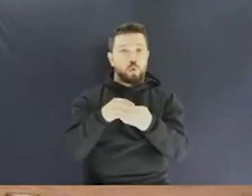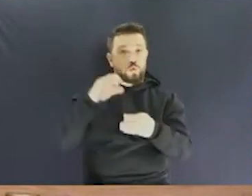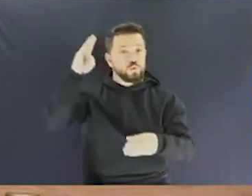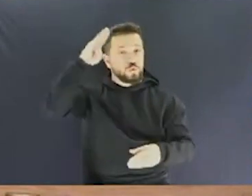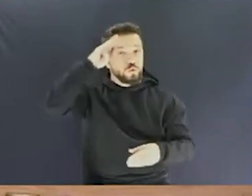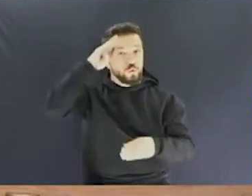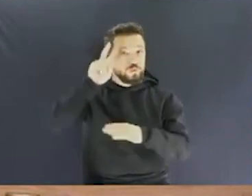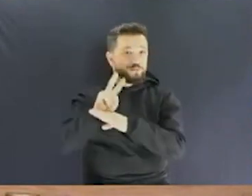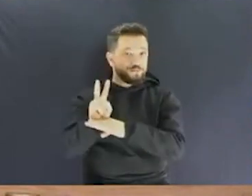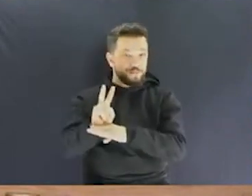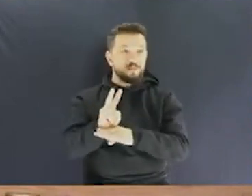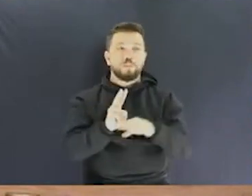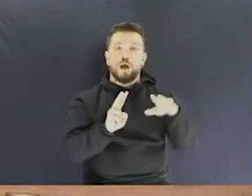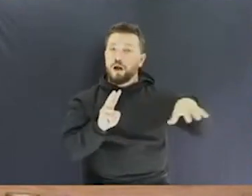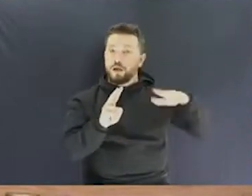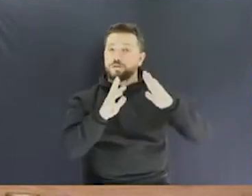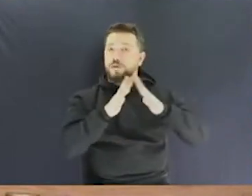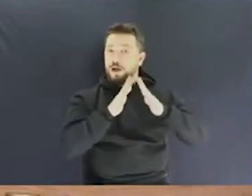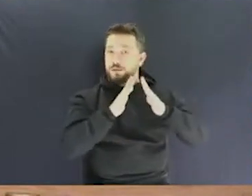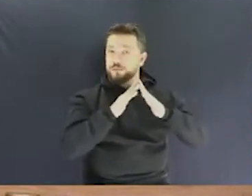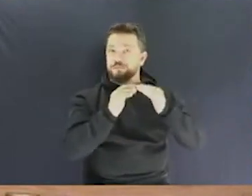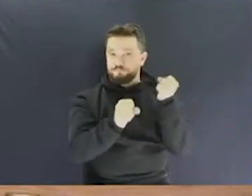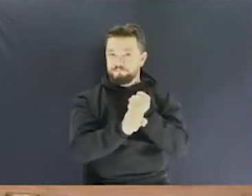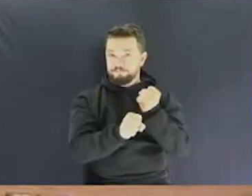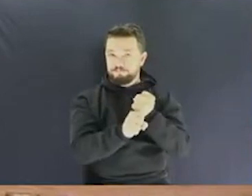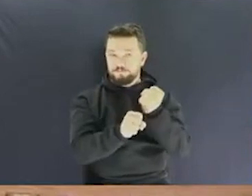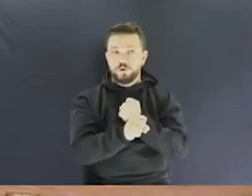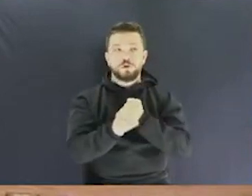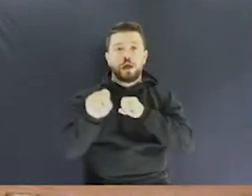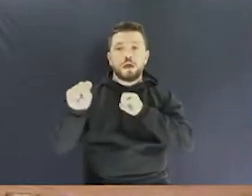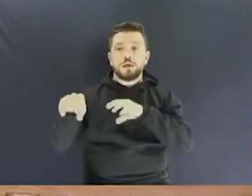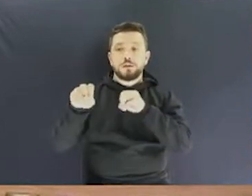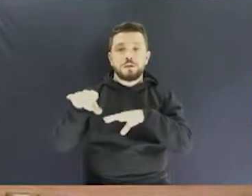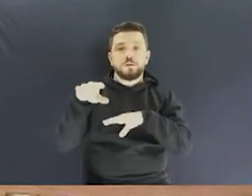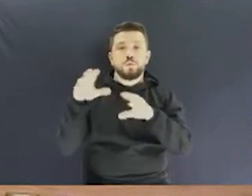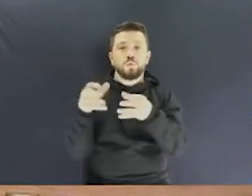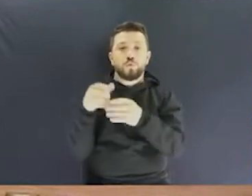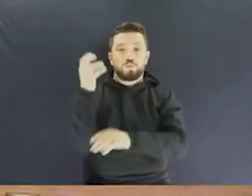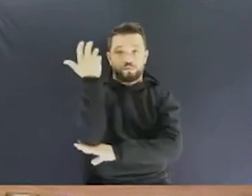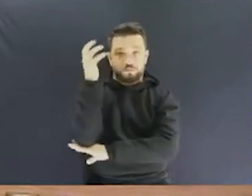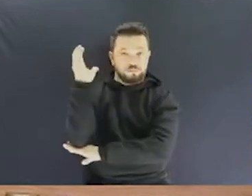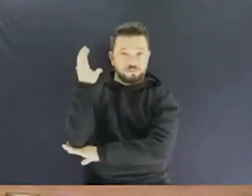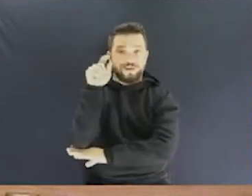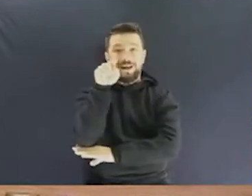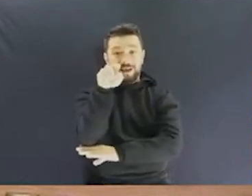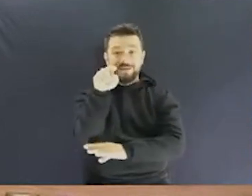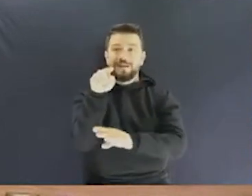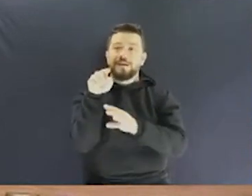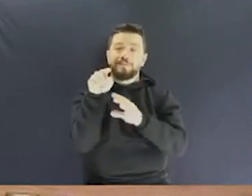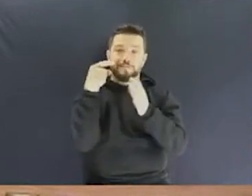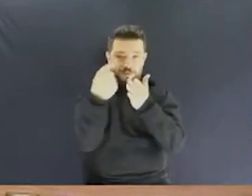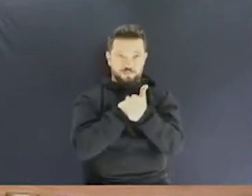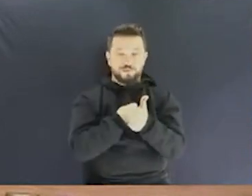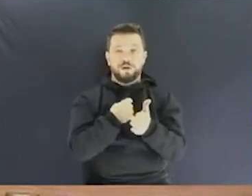na parte habitacional e capacitação do pessoal do meio ambiente, essas são as perguntas que eu gostaria de poder